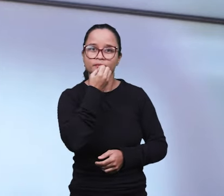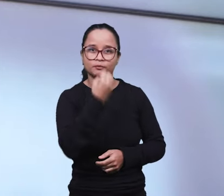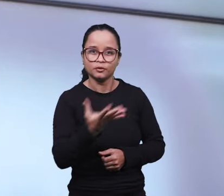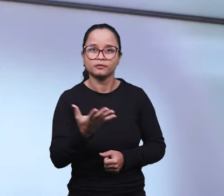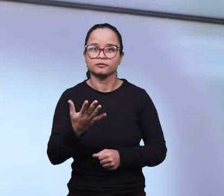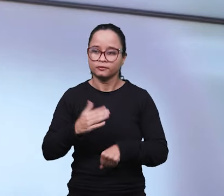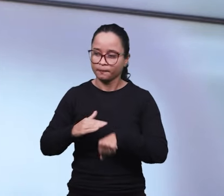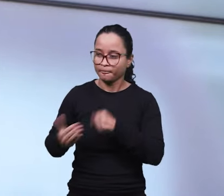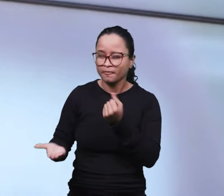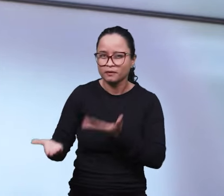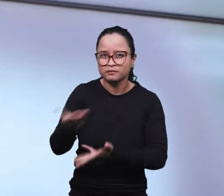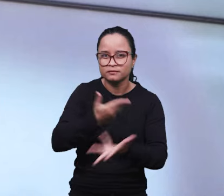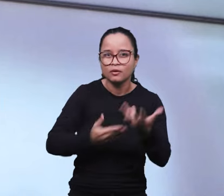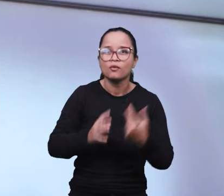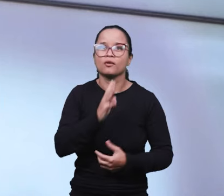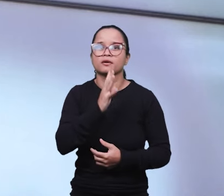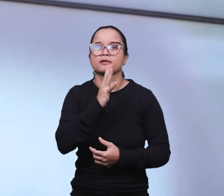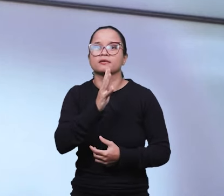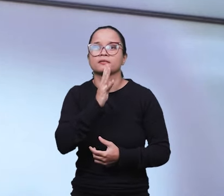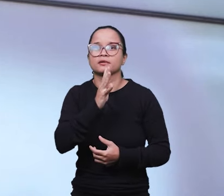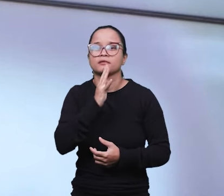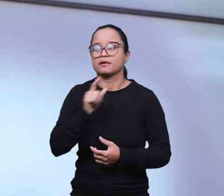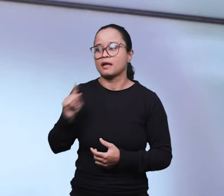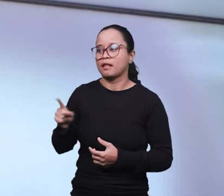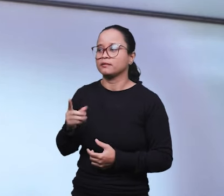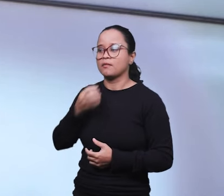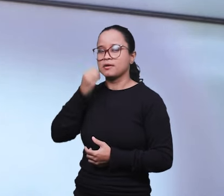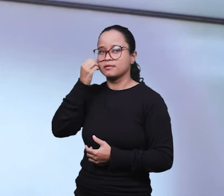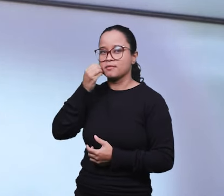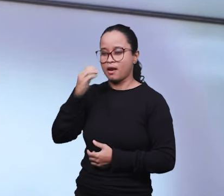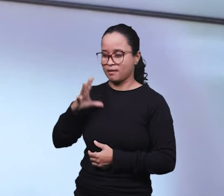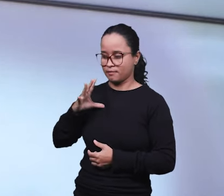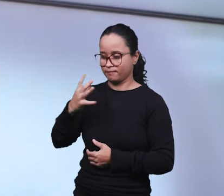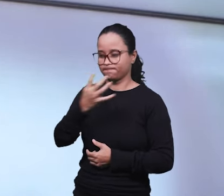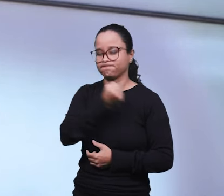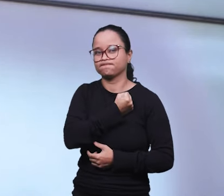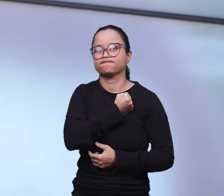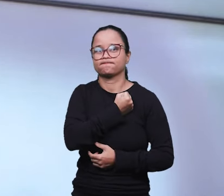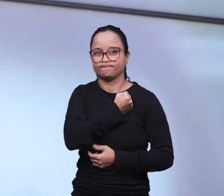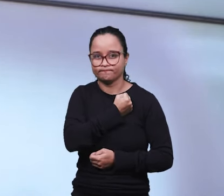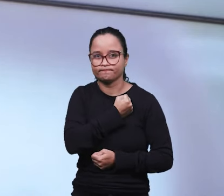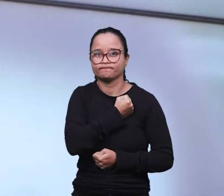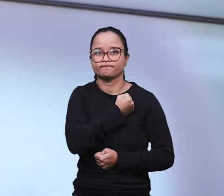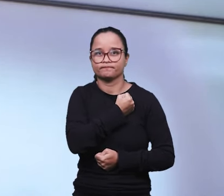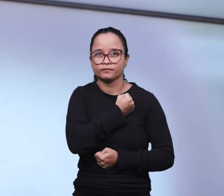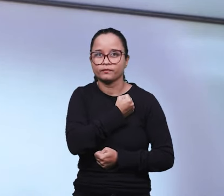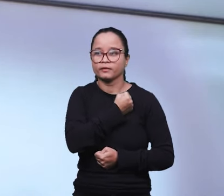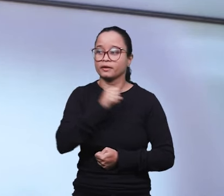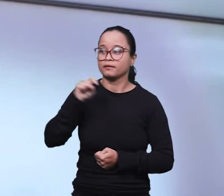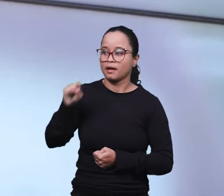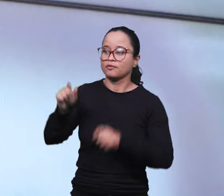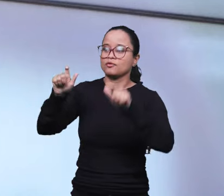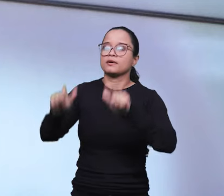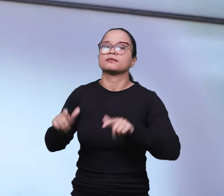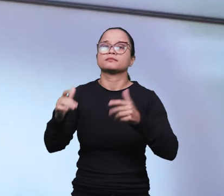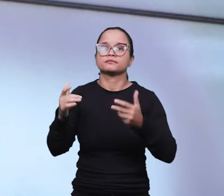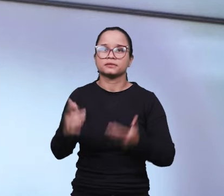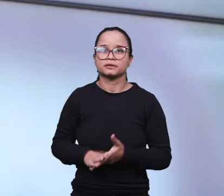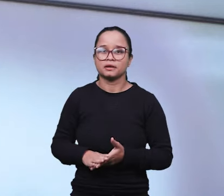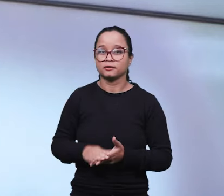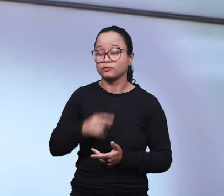elementos culturais dos conhecimentos Vitória levou uma experiência de salvação aonde ela esteve então Sem dúvida